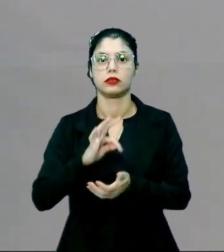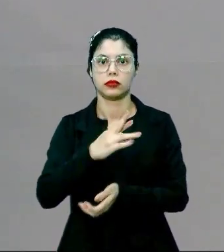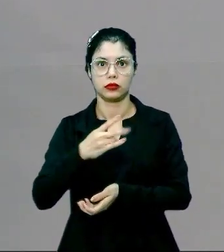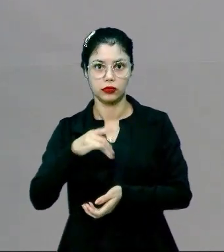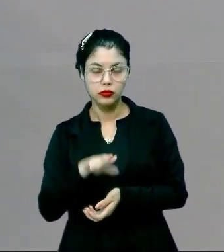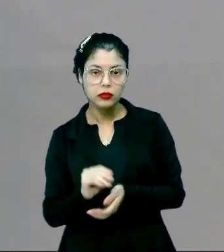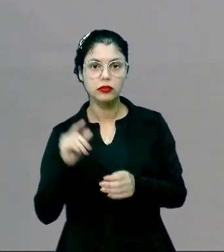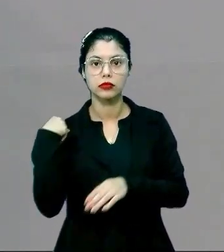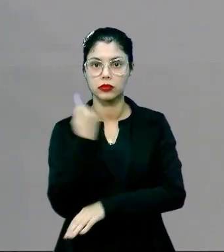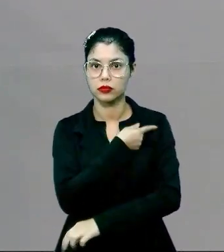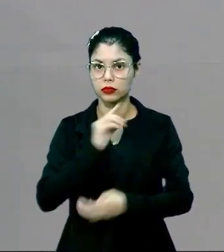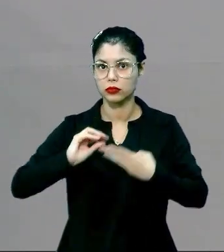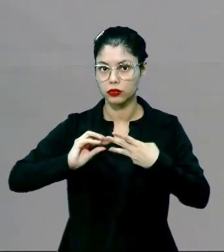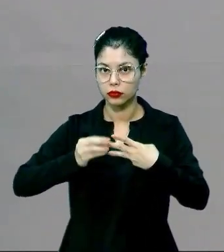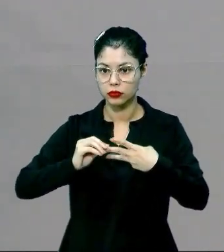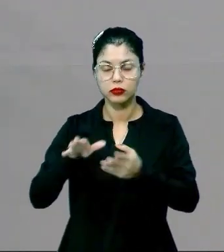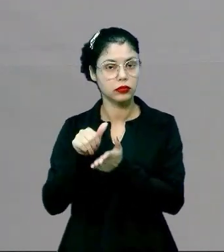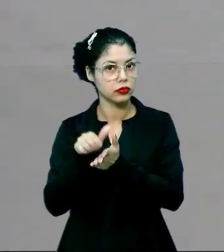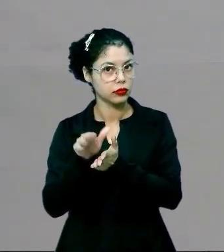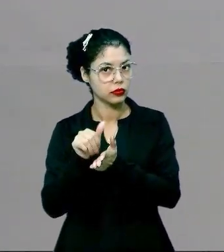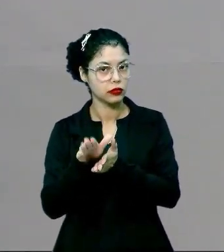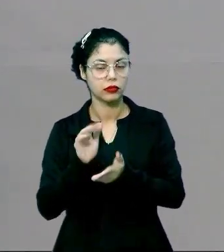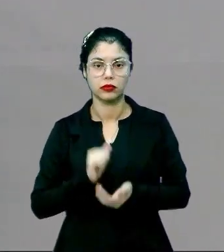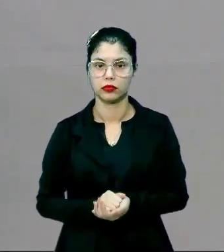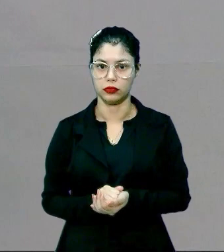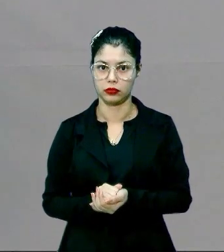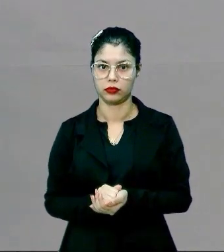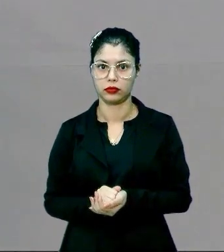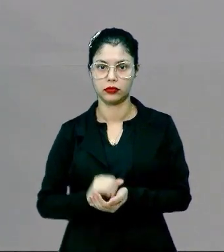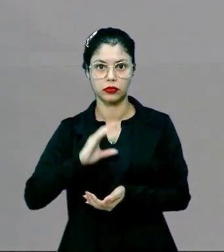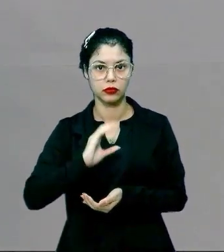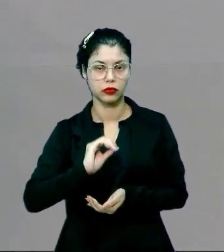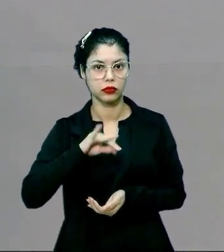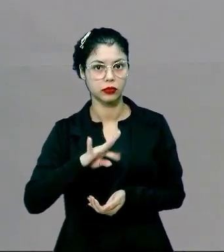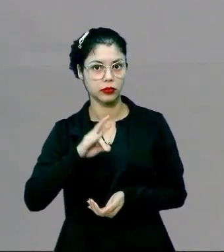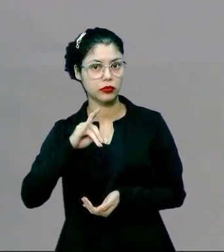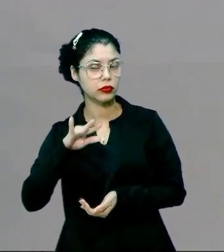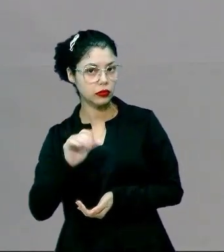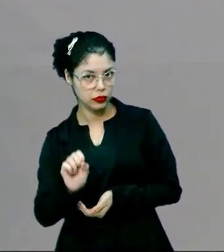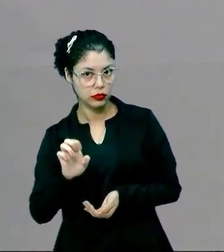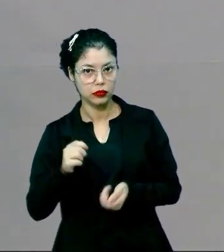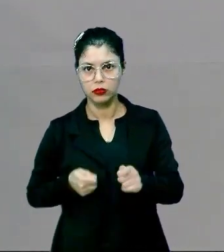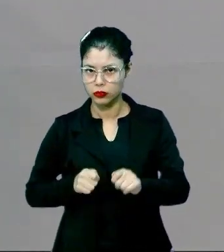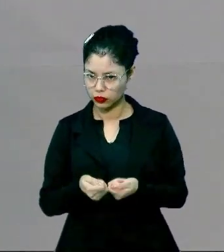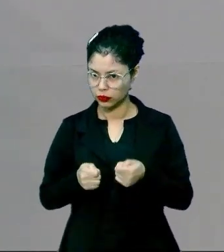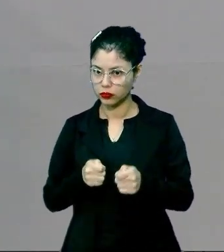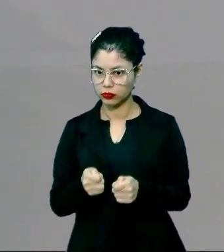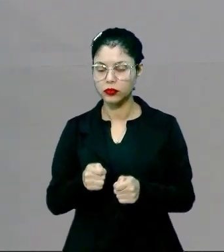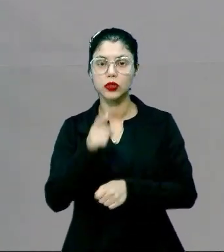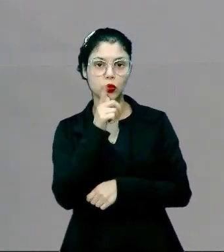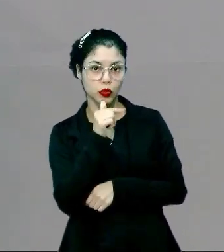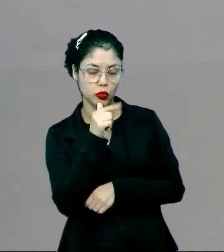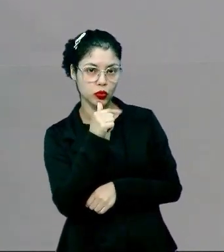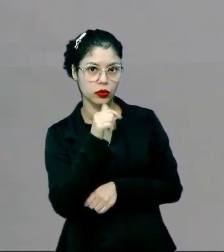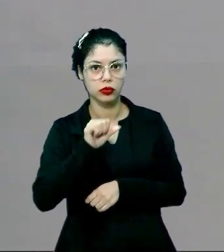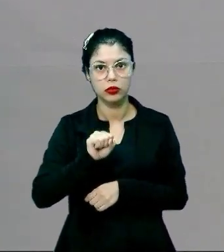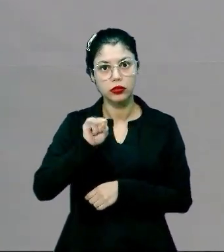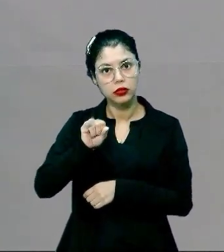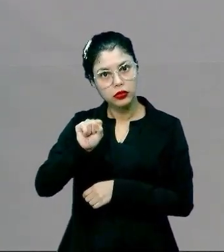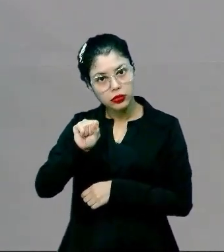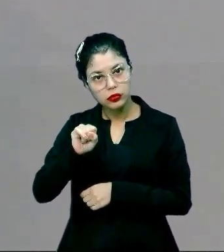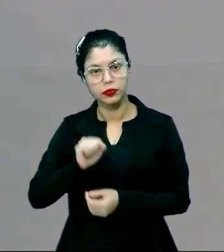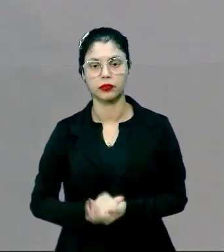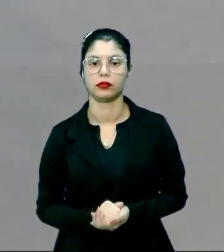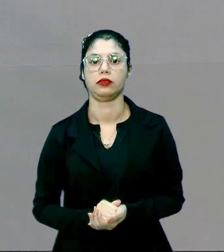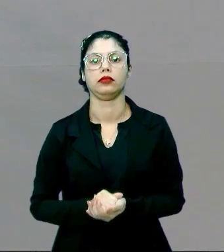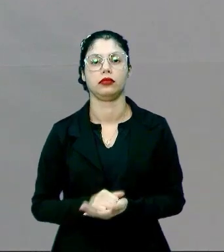para as nossas células e faz a eliminação. Então, a homeostase, ele faz esse controle da quantidade de água e sais, tá